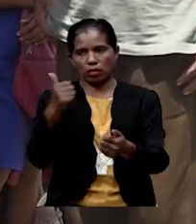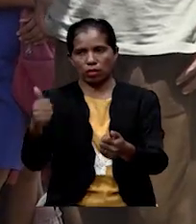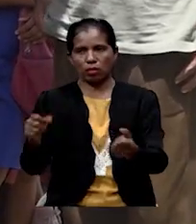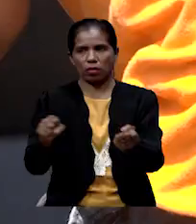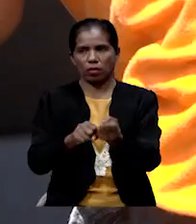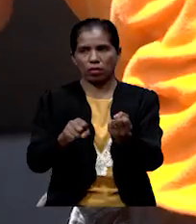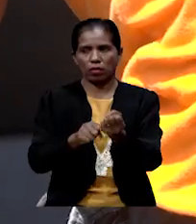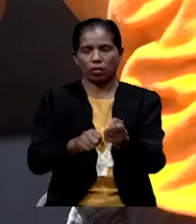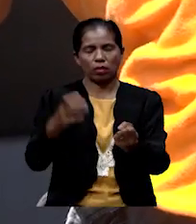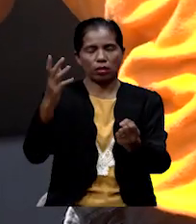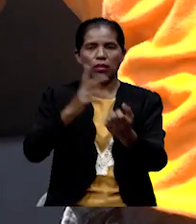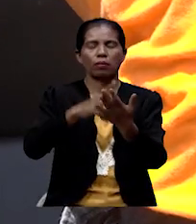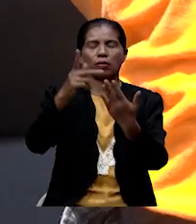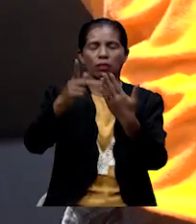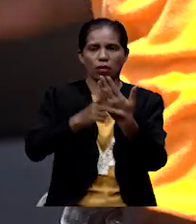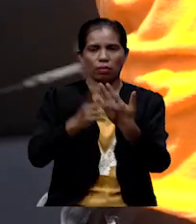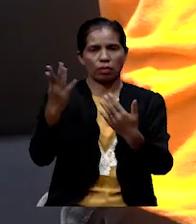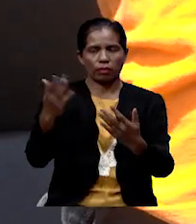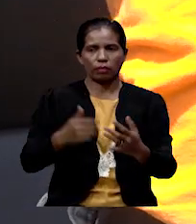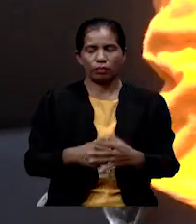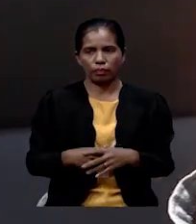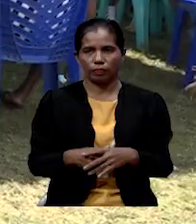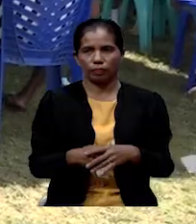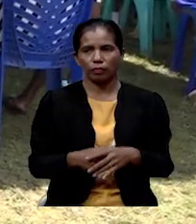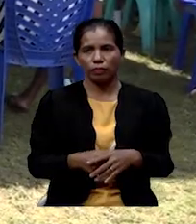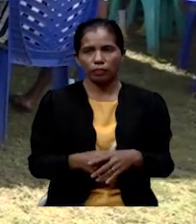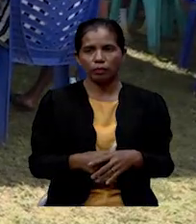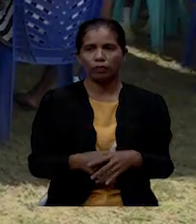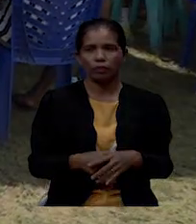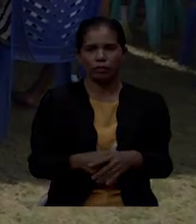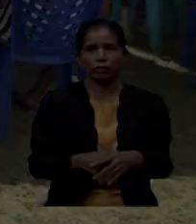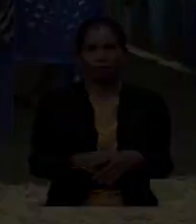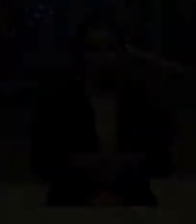suporta ba iha programa refere. Efizene Babo, Lamberto da Silva, GMN.